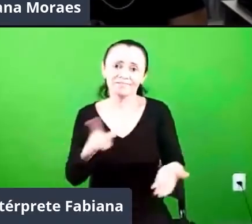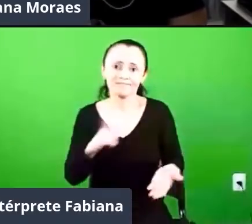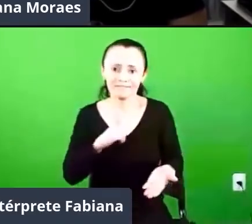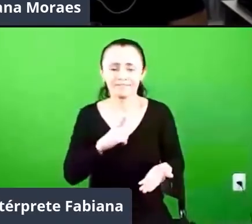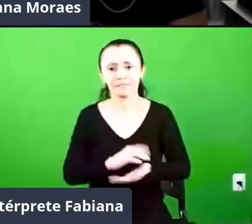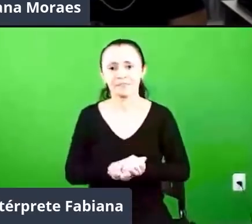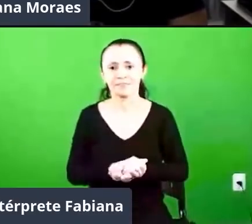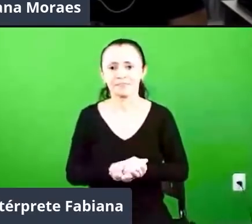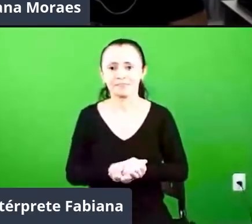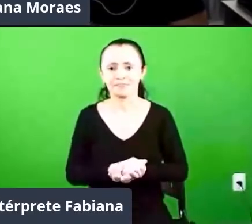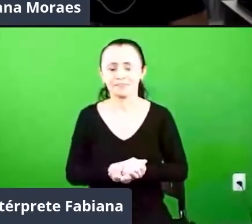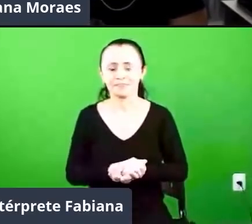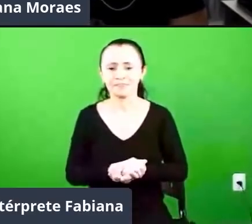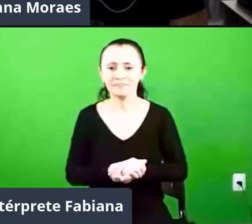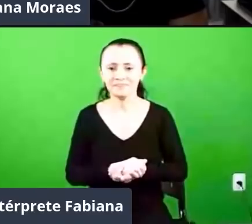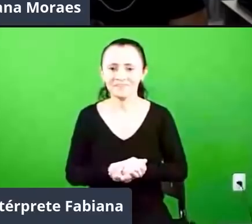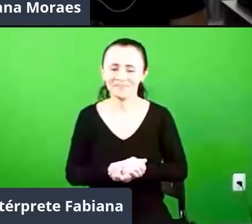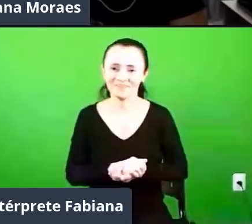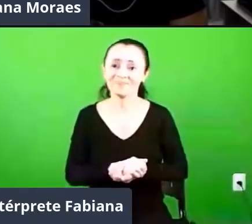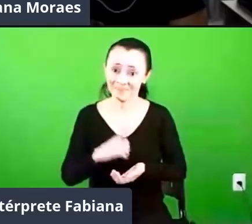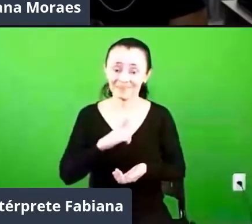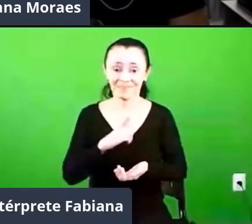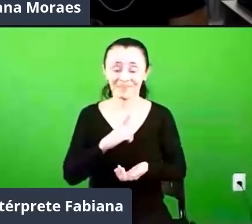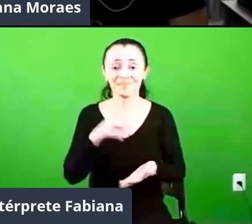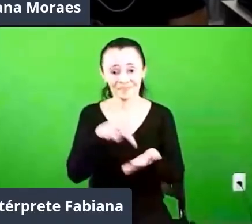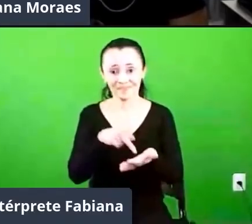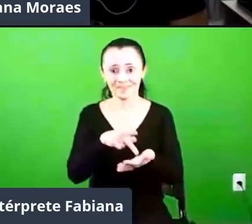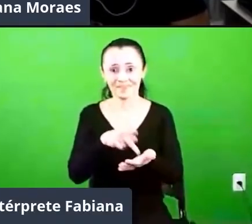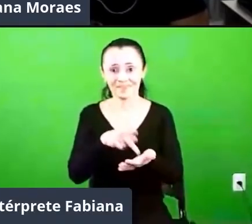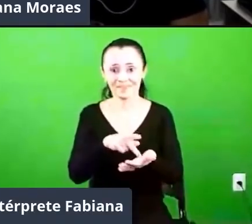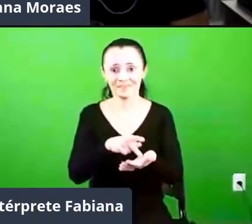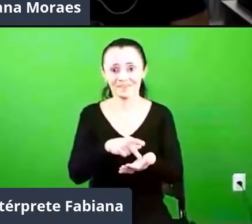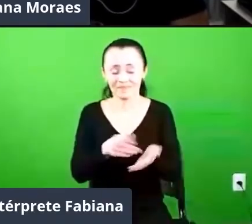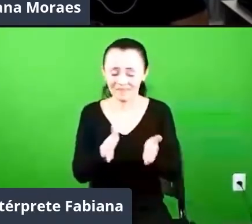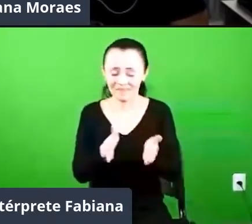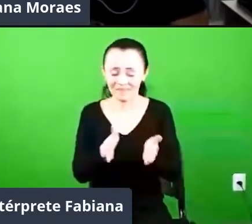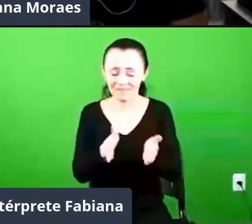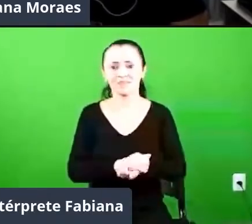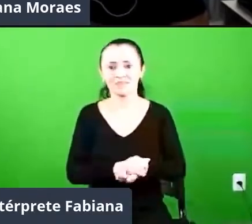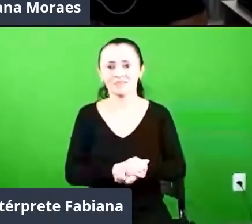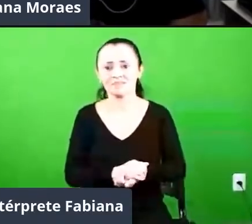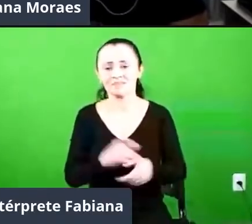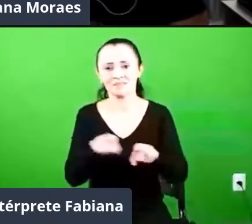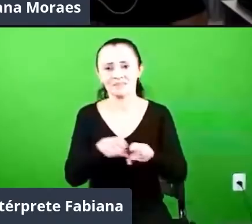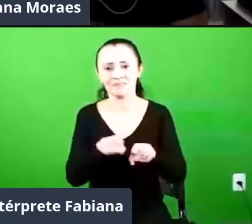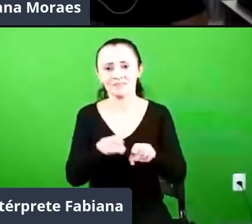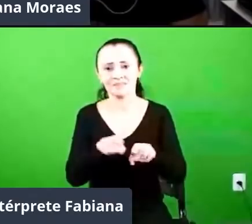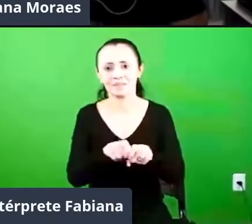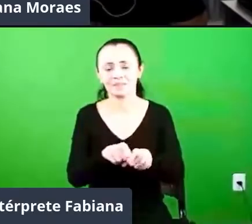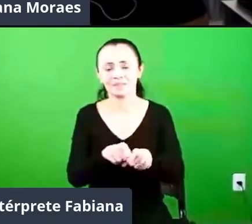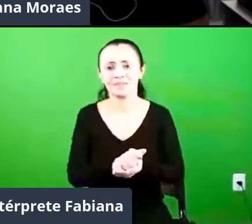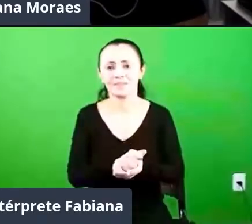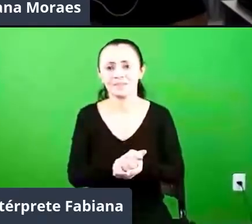É o que temos para hoje. É o que temos para hoje. E sem deixar de falar também, né, professora Lana, professora Sheila,